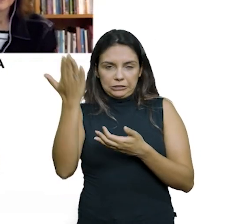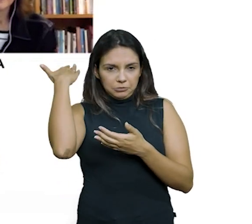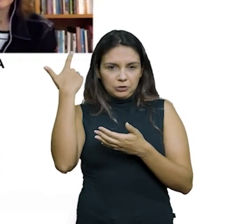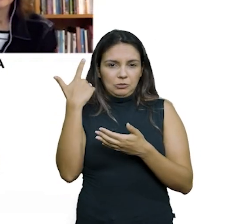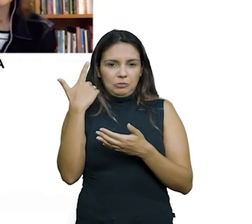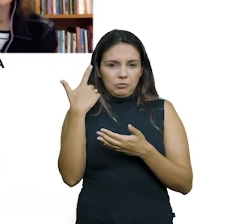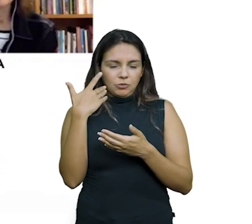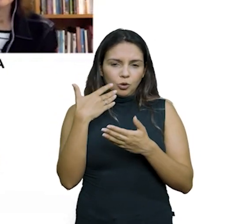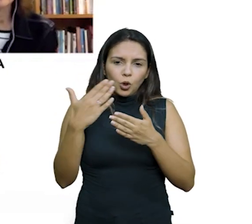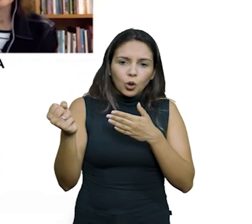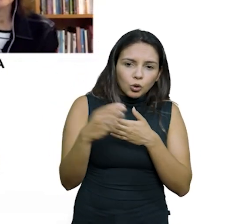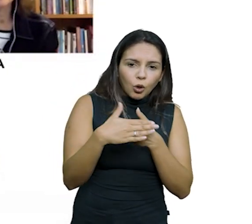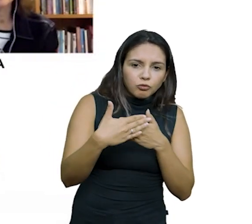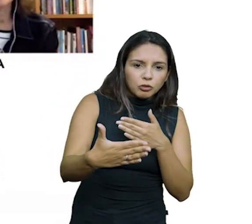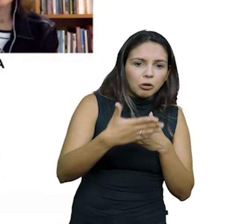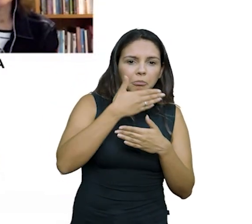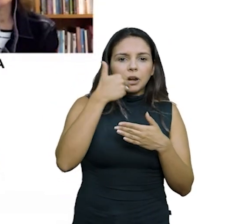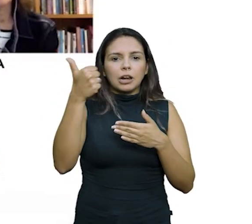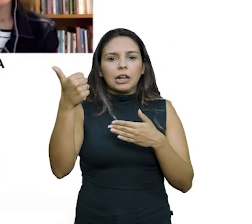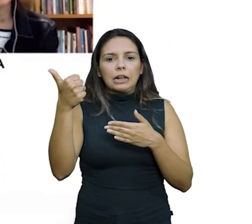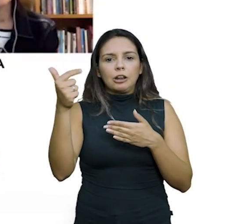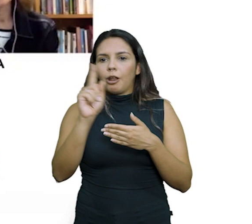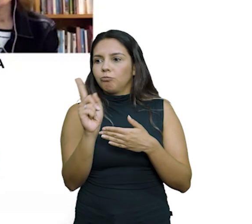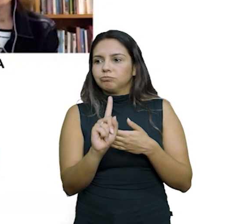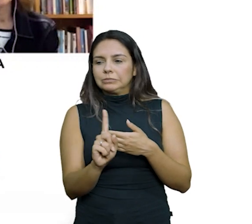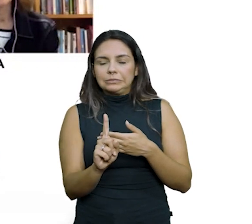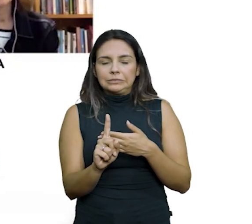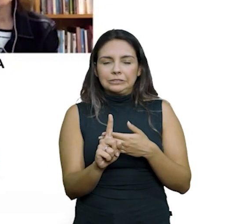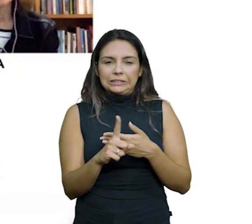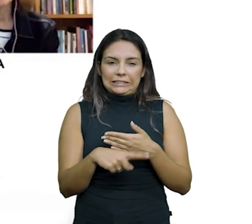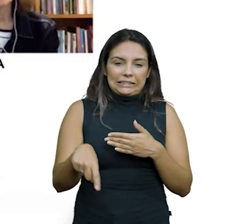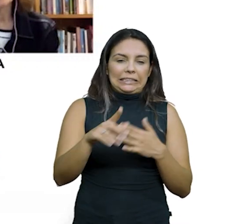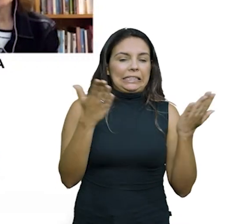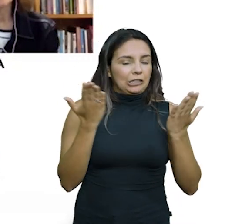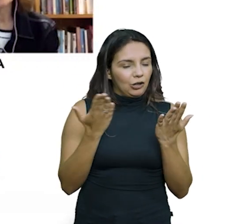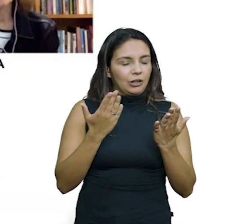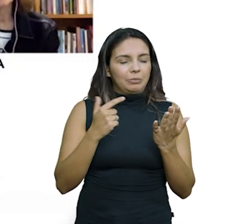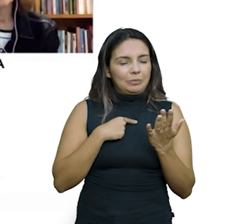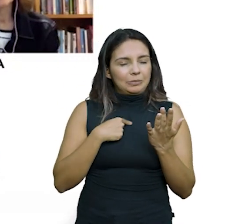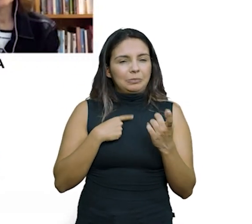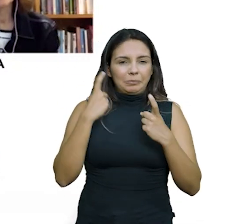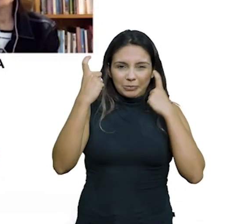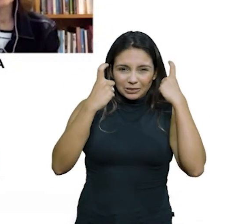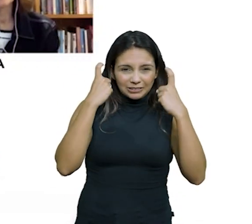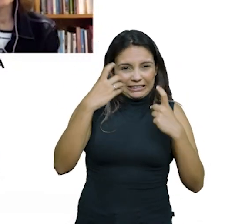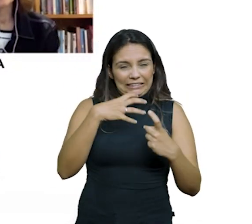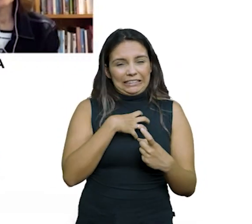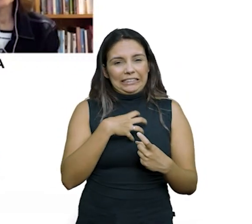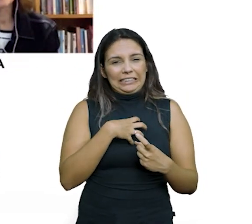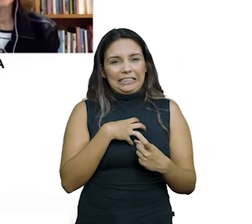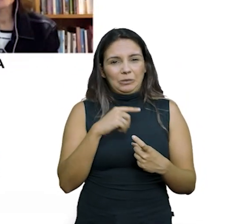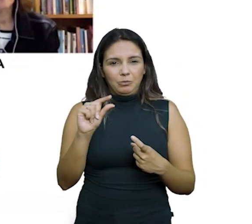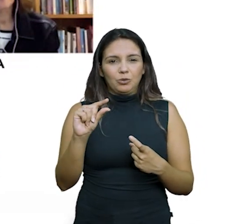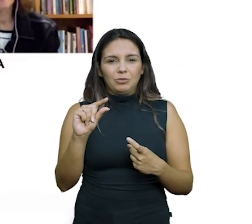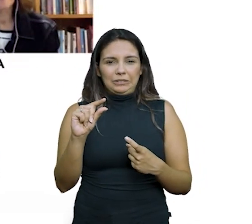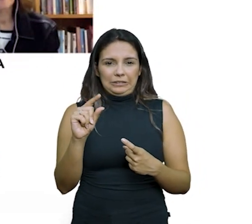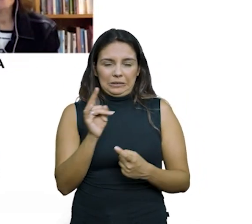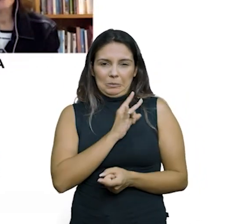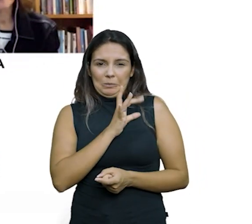assim. Vai ser um novo normal melhor e tudo indica que não. Então, nesse momento, a minha principal sensação é um pouco